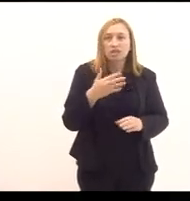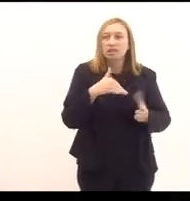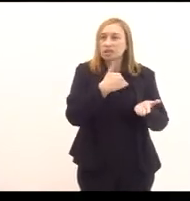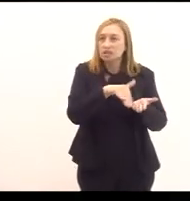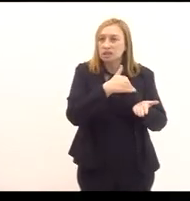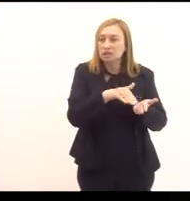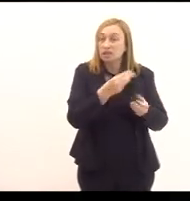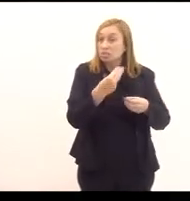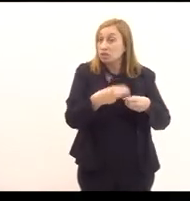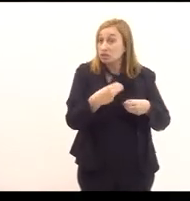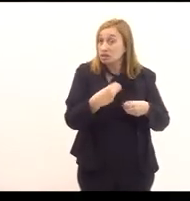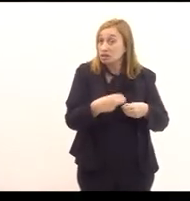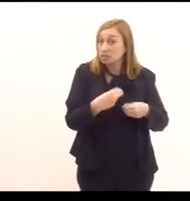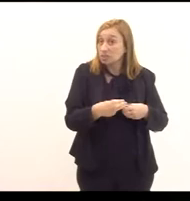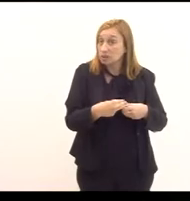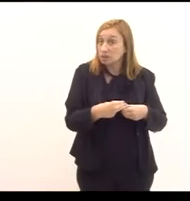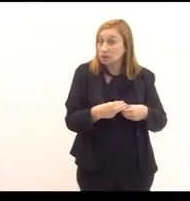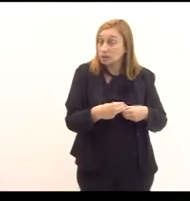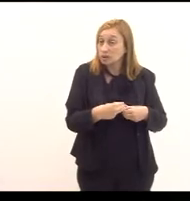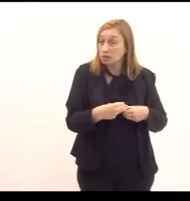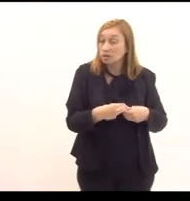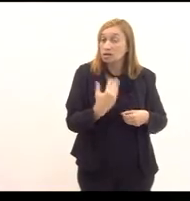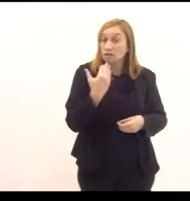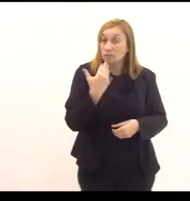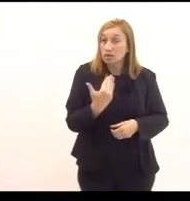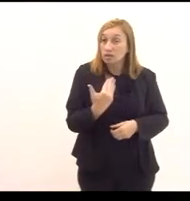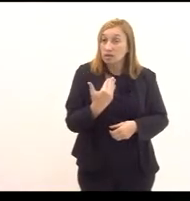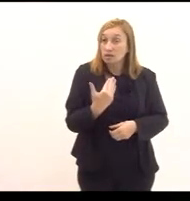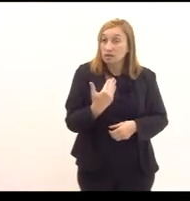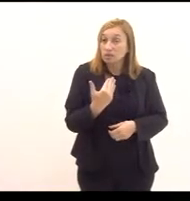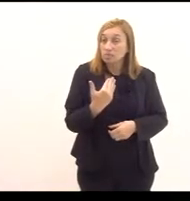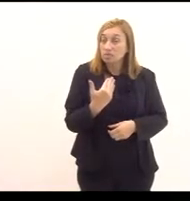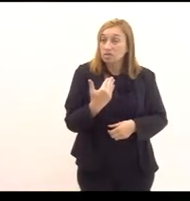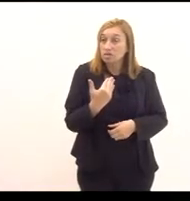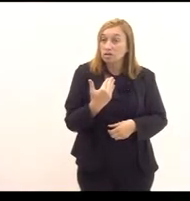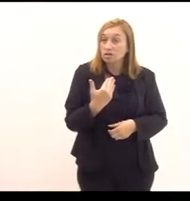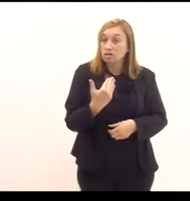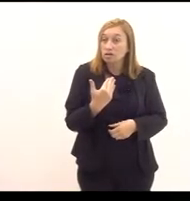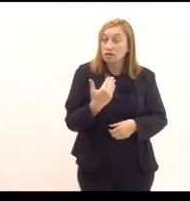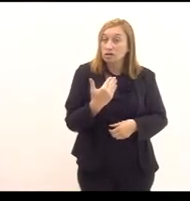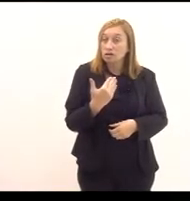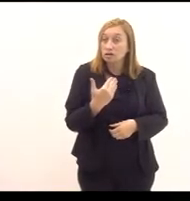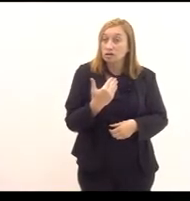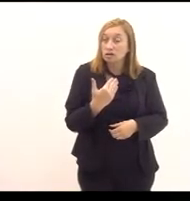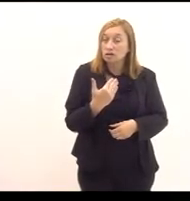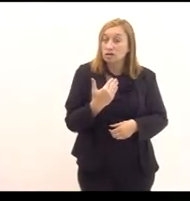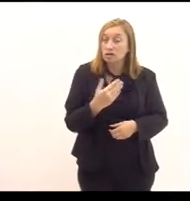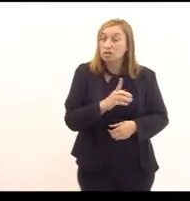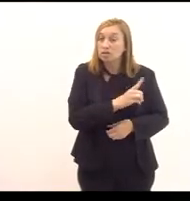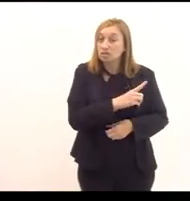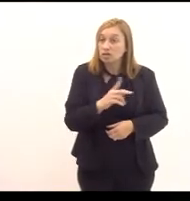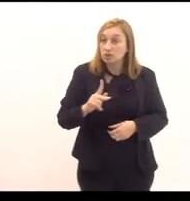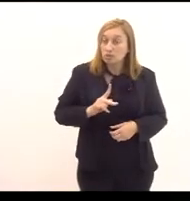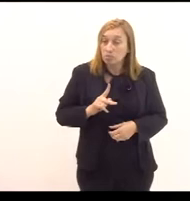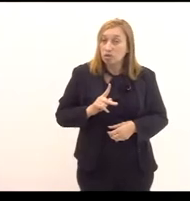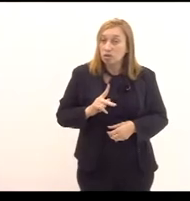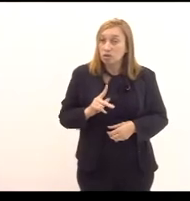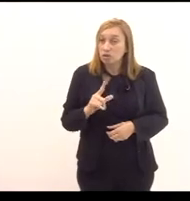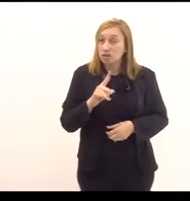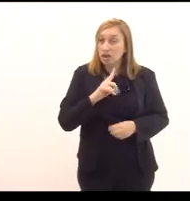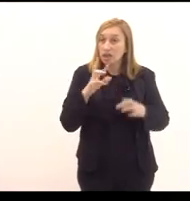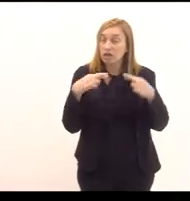secretário municipal sugerindo que da mesma forma que a defensoria pública tem